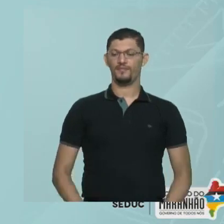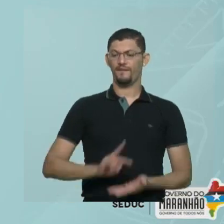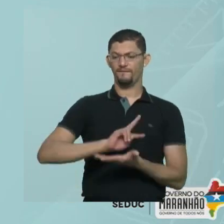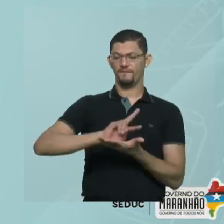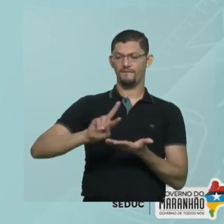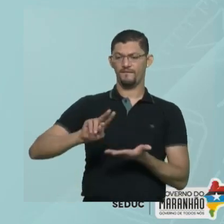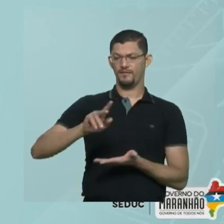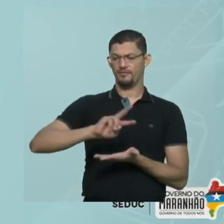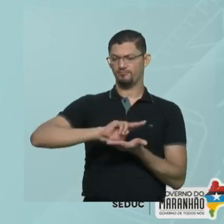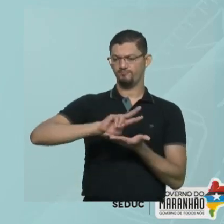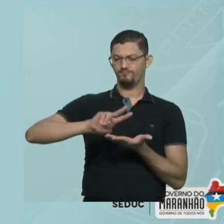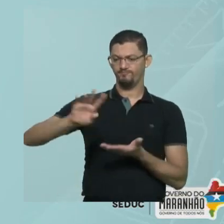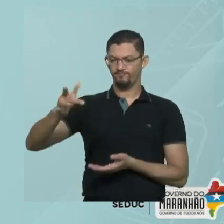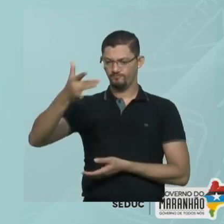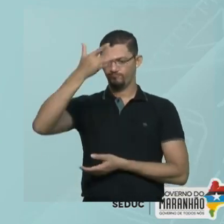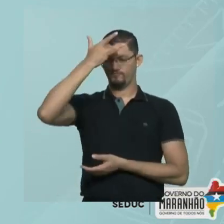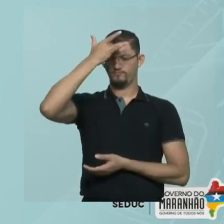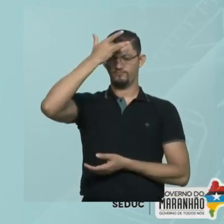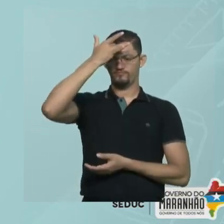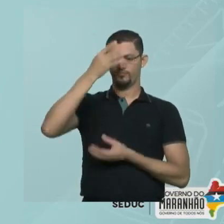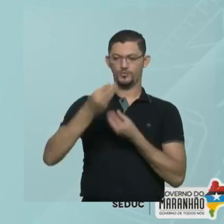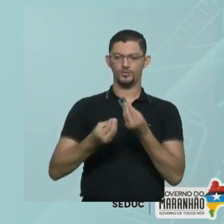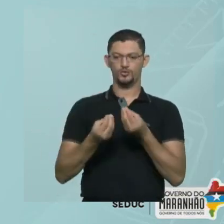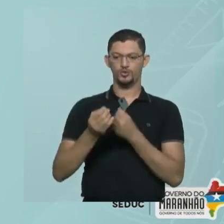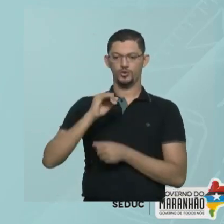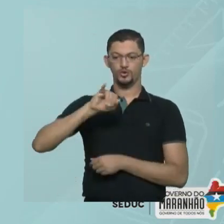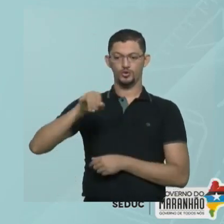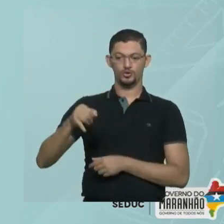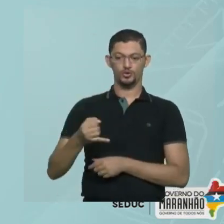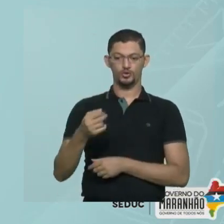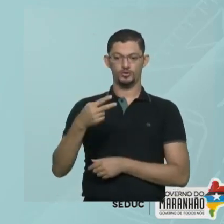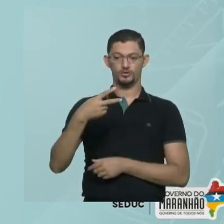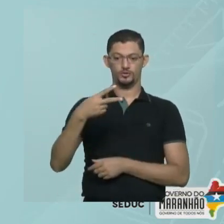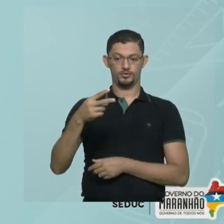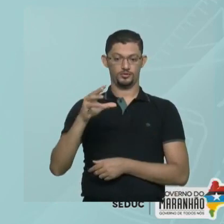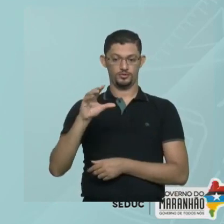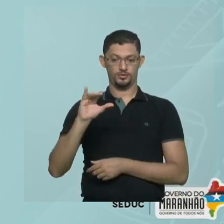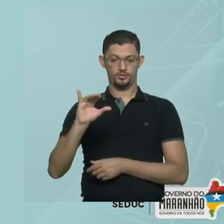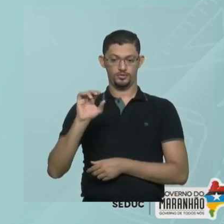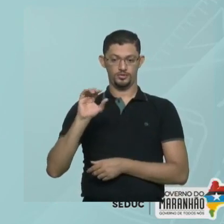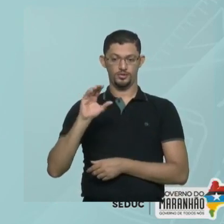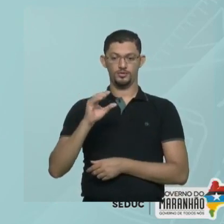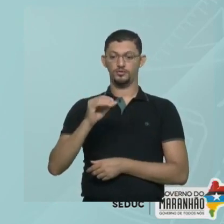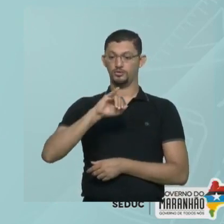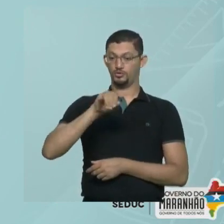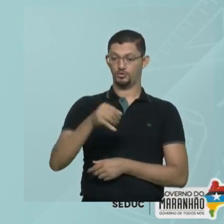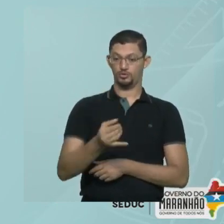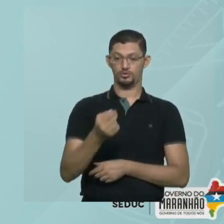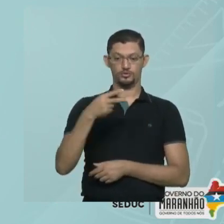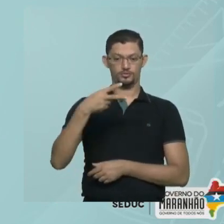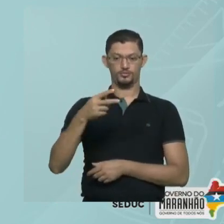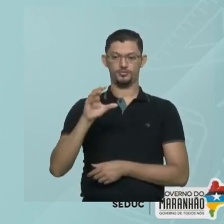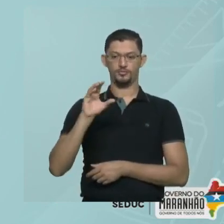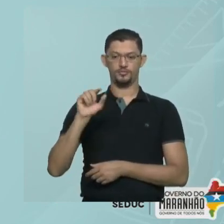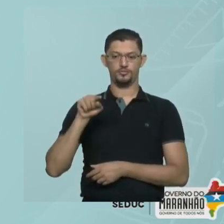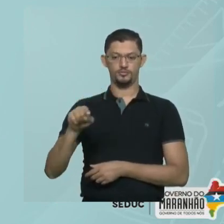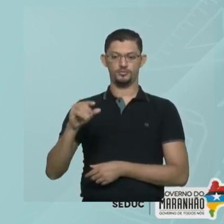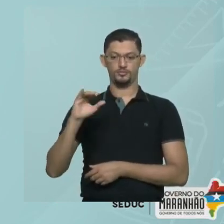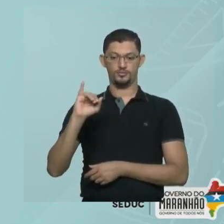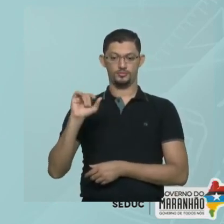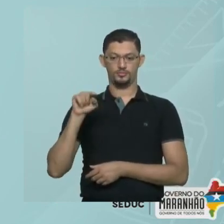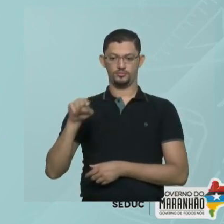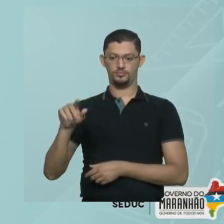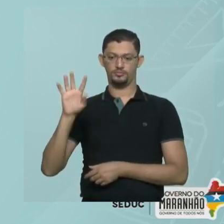gente memoriza essa fórmula como JCIT. Ou, como eu ensino para os meus alunos, eles perguntam assim,